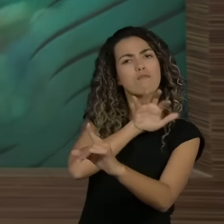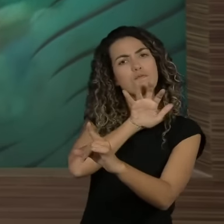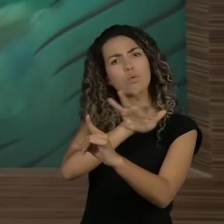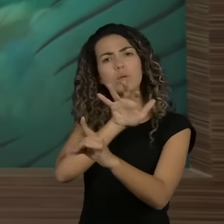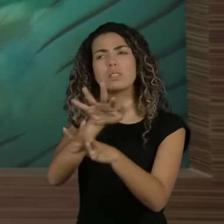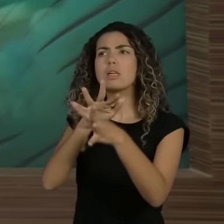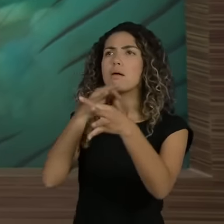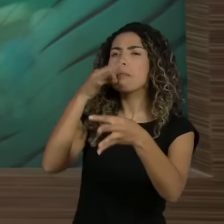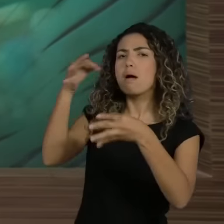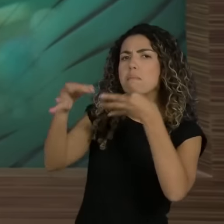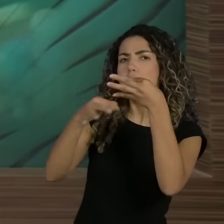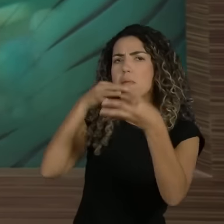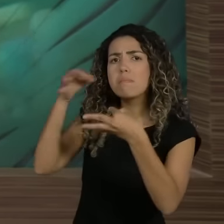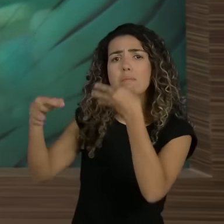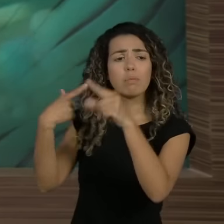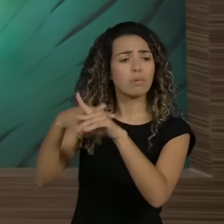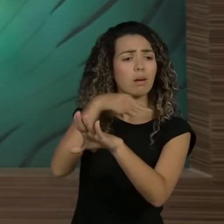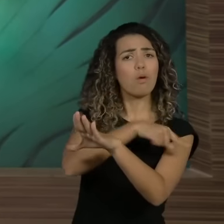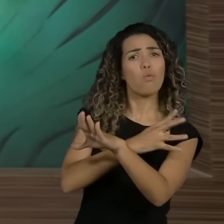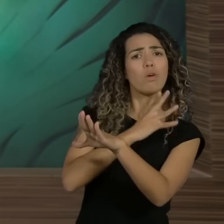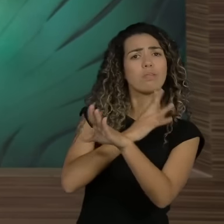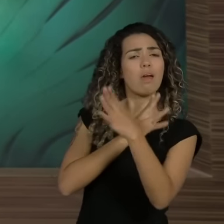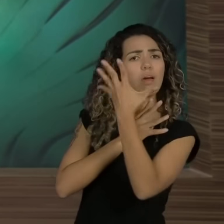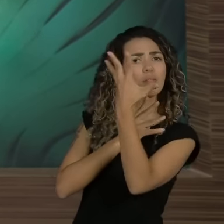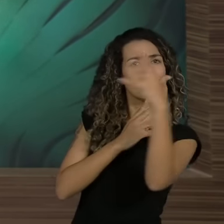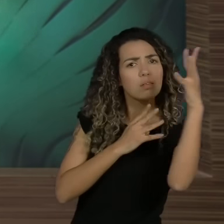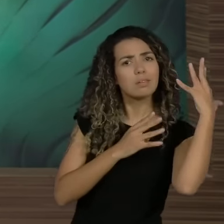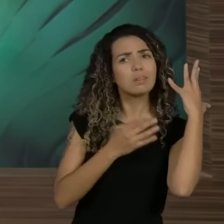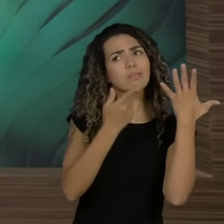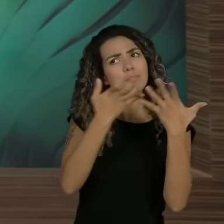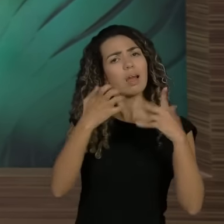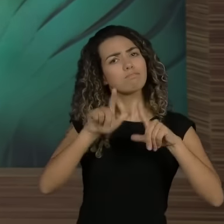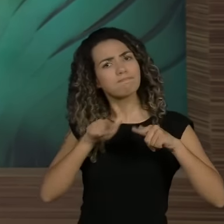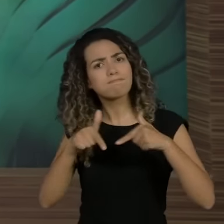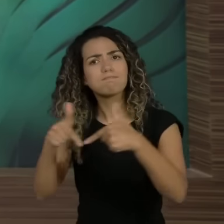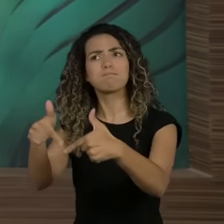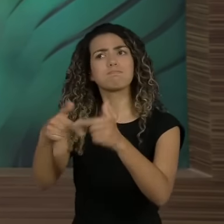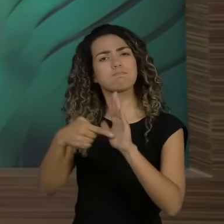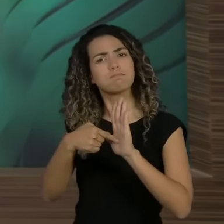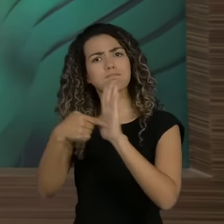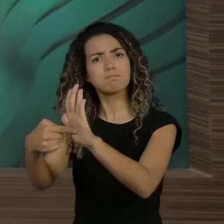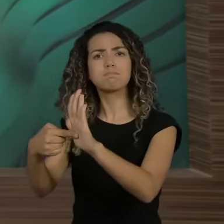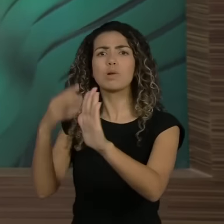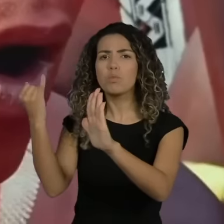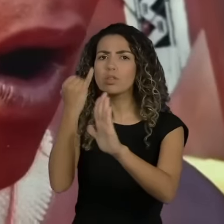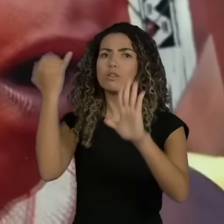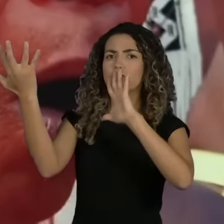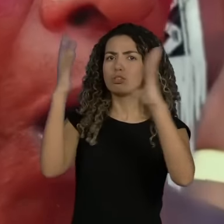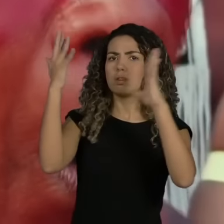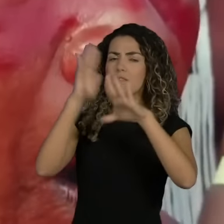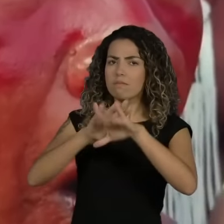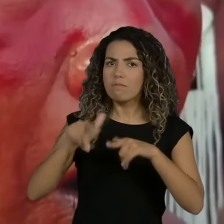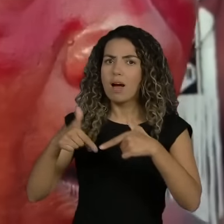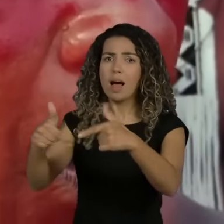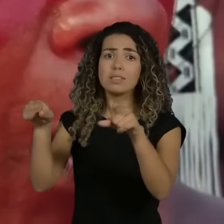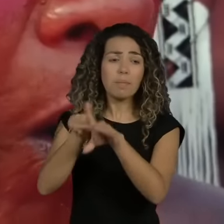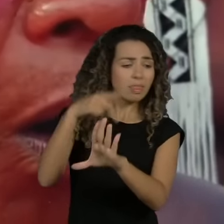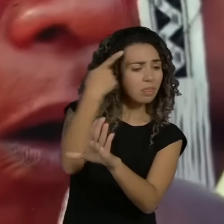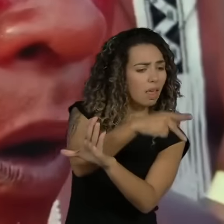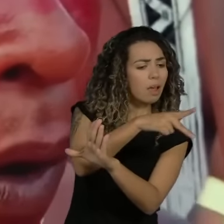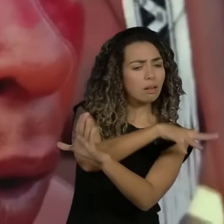florestas, eles pedem financiamento direto para as ações climáticas e a demarcação de terras.